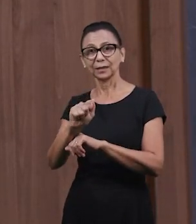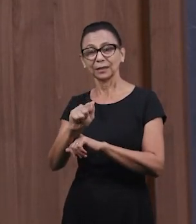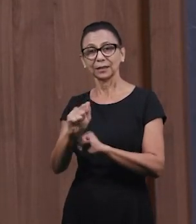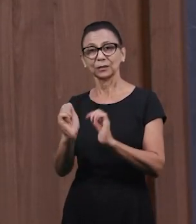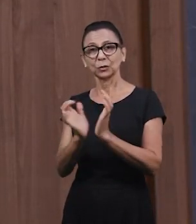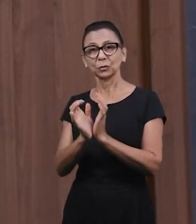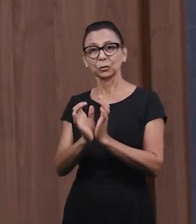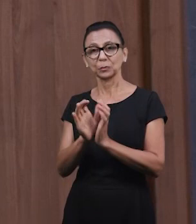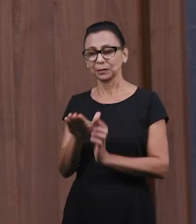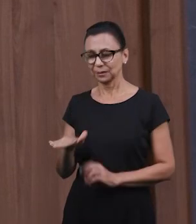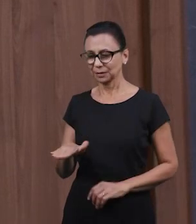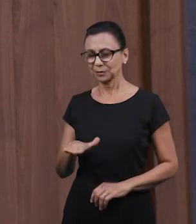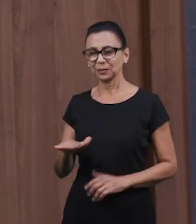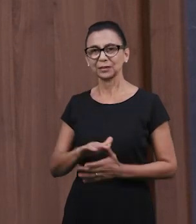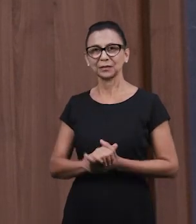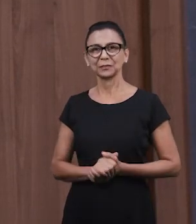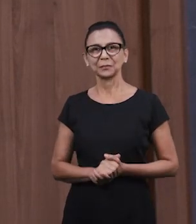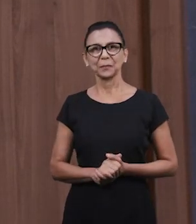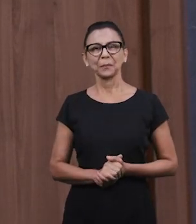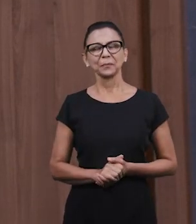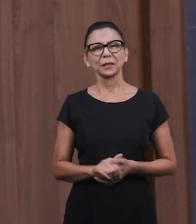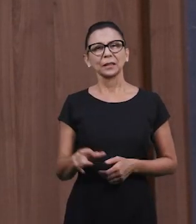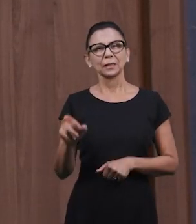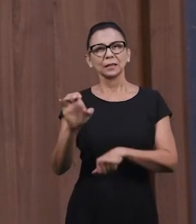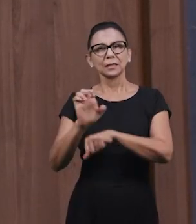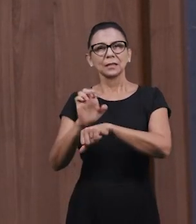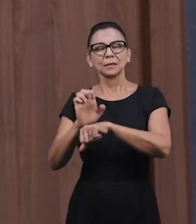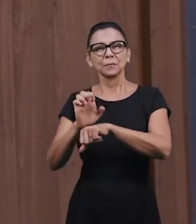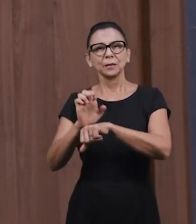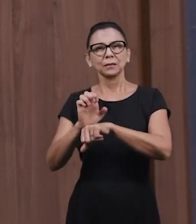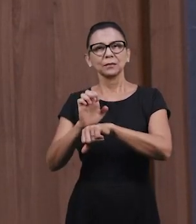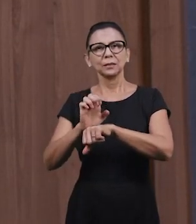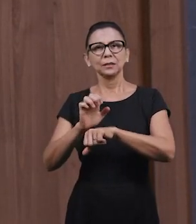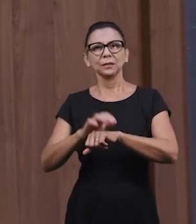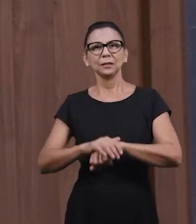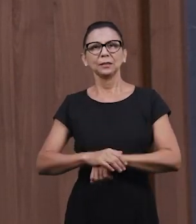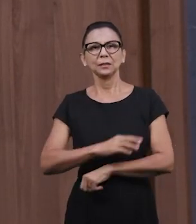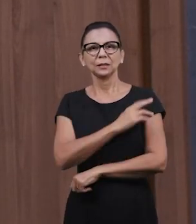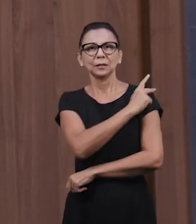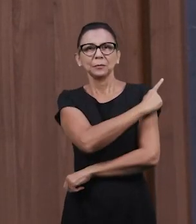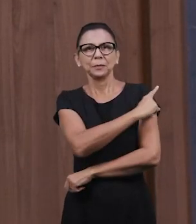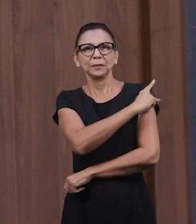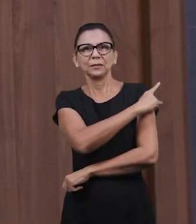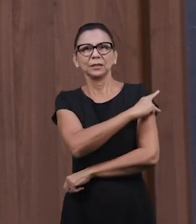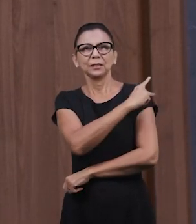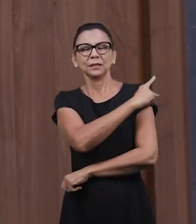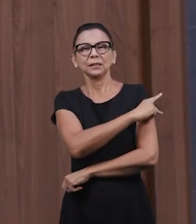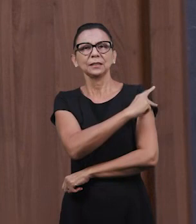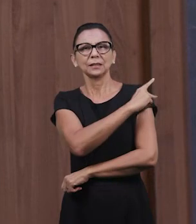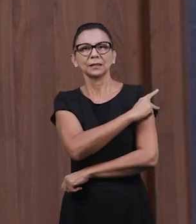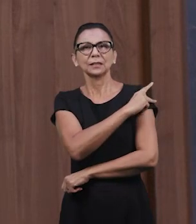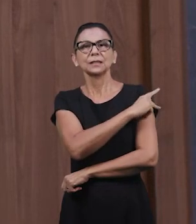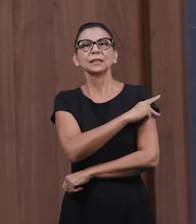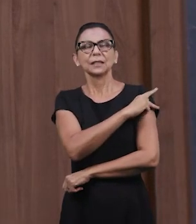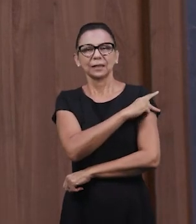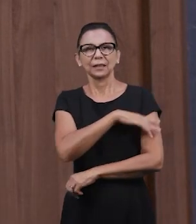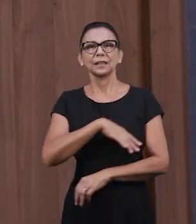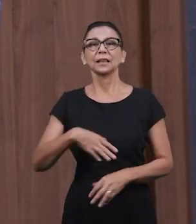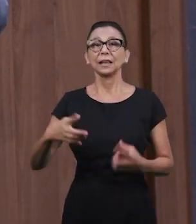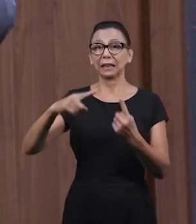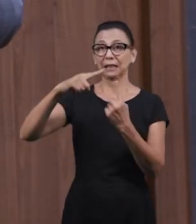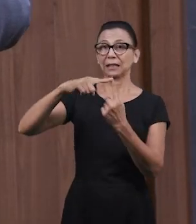de intermediários da igreja de Teresina, lá no Piauí. E ela vai agora trazer